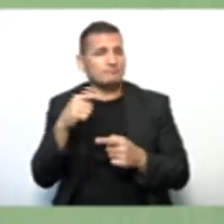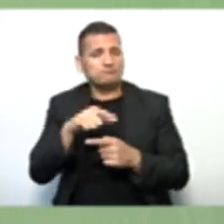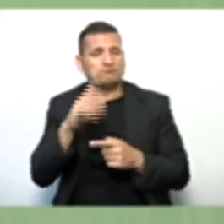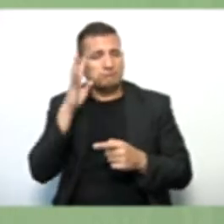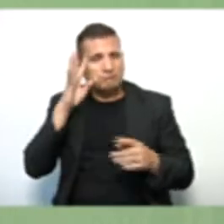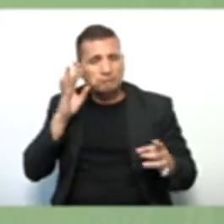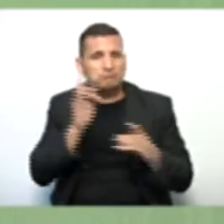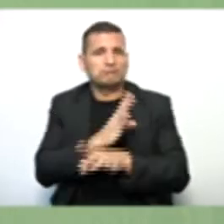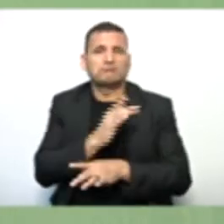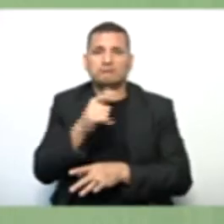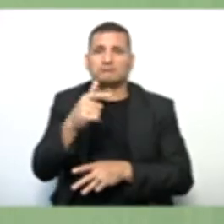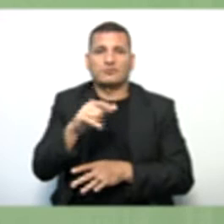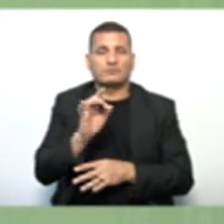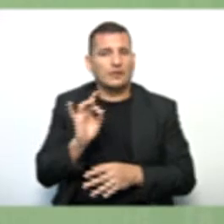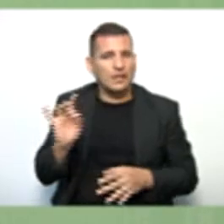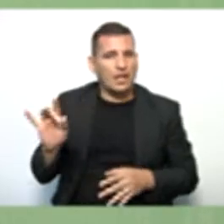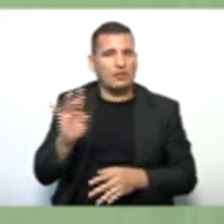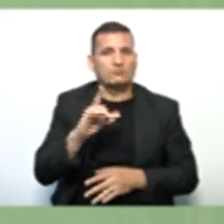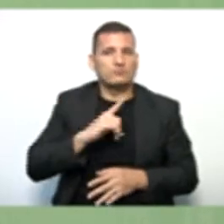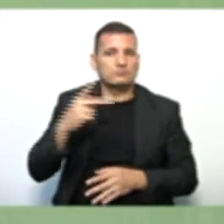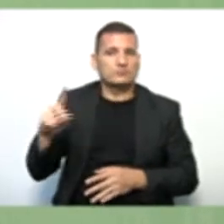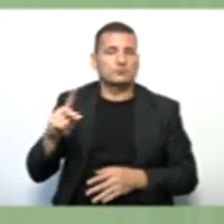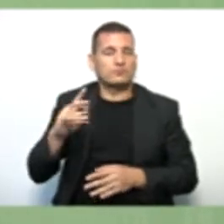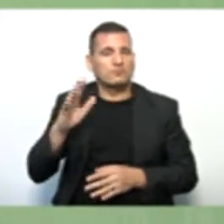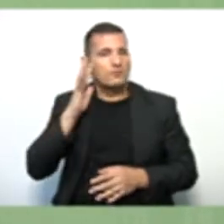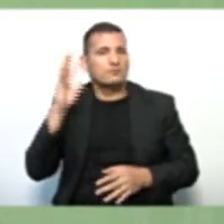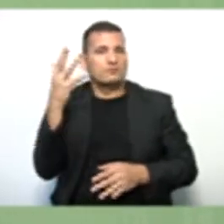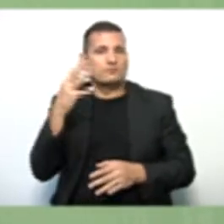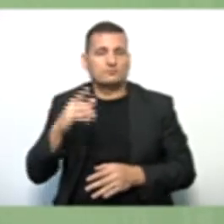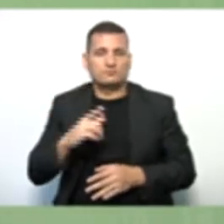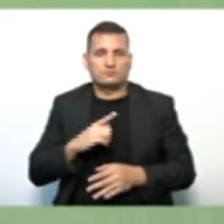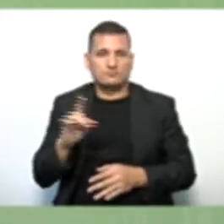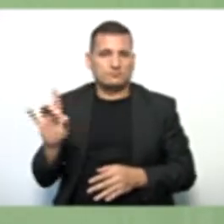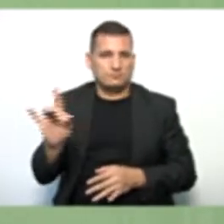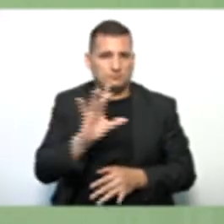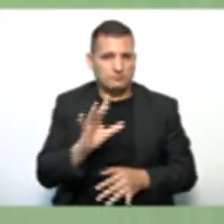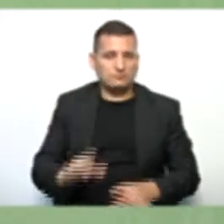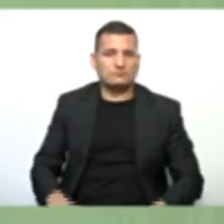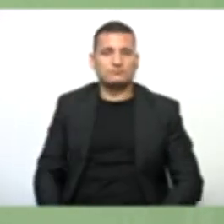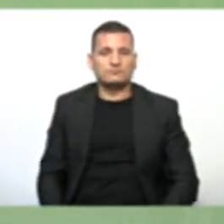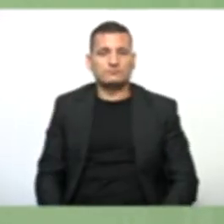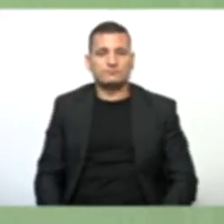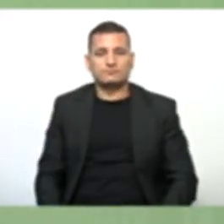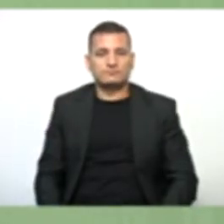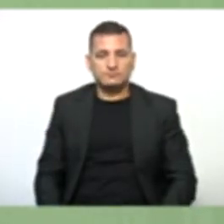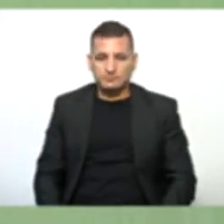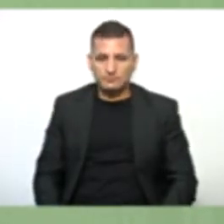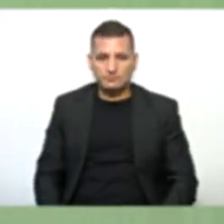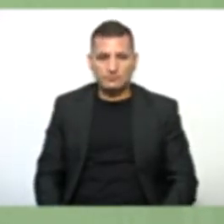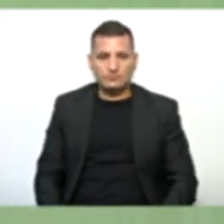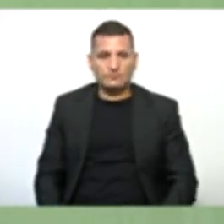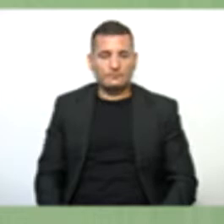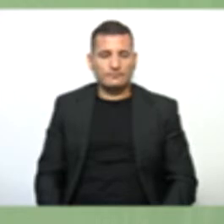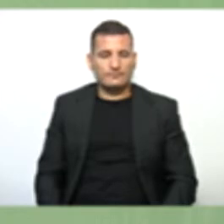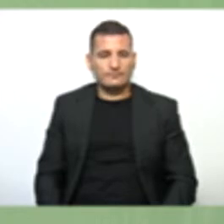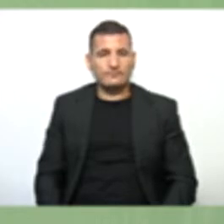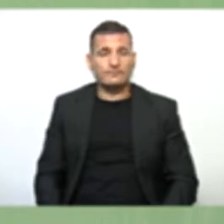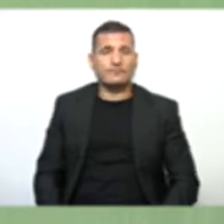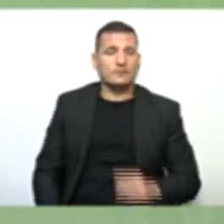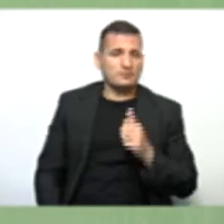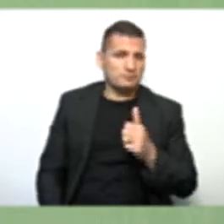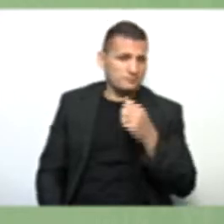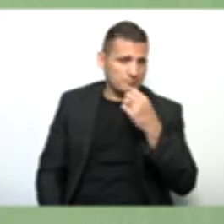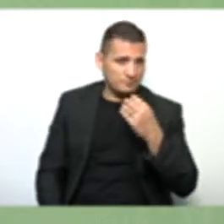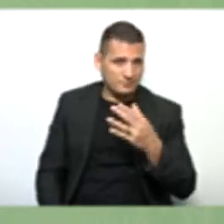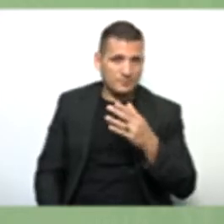pronta. Cada um tem a sua solução. Cada um tem a sua solução, é verdade. Bem pensado, professor. Bacana. Vamos seguir. Até aí tudo